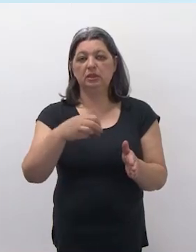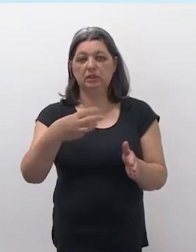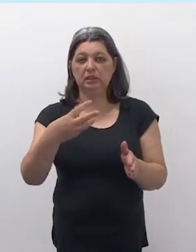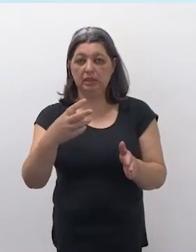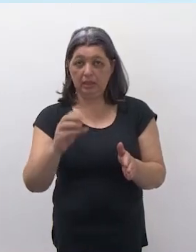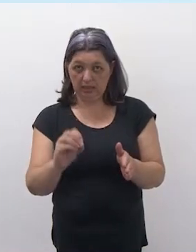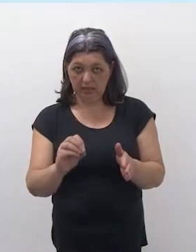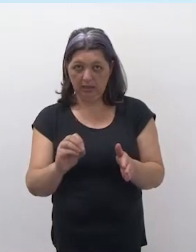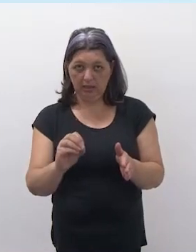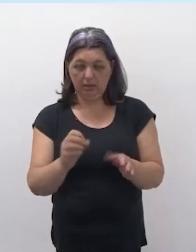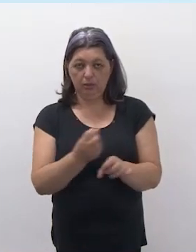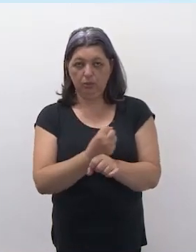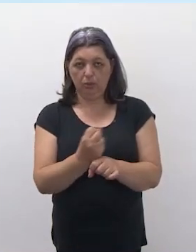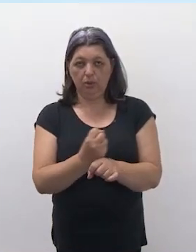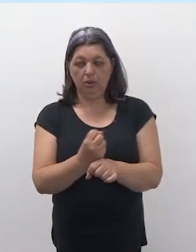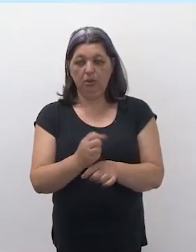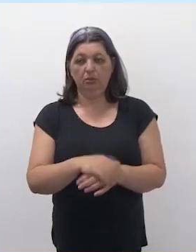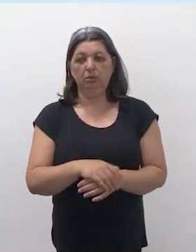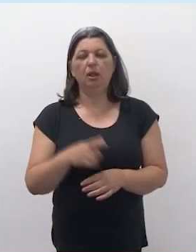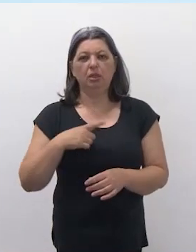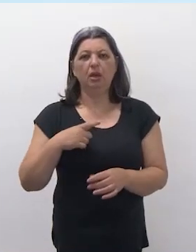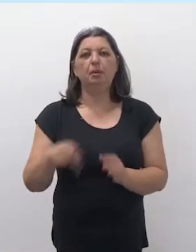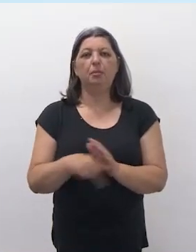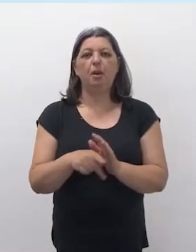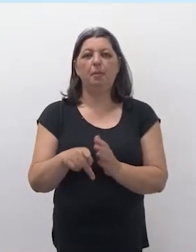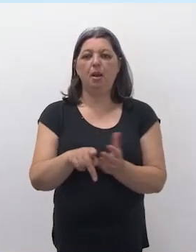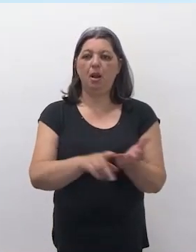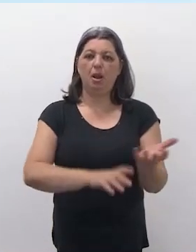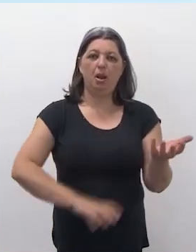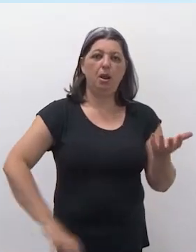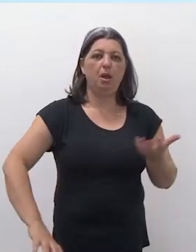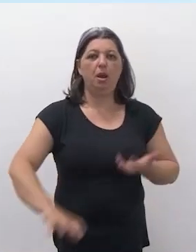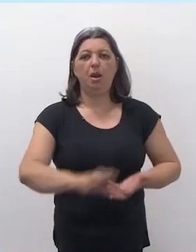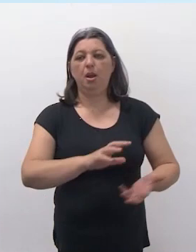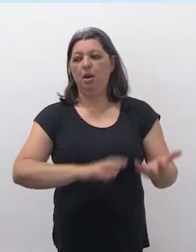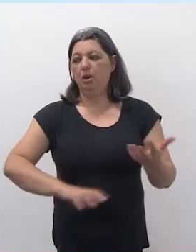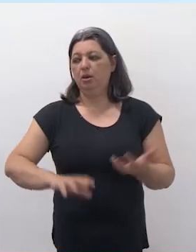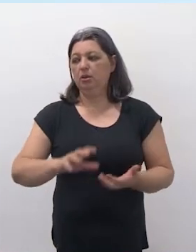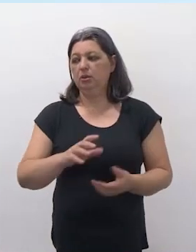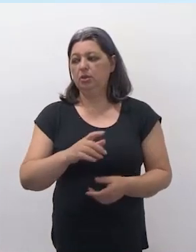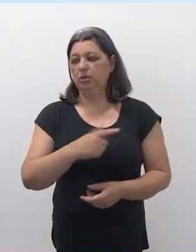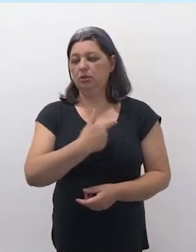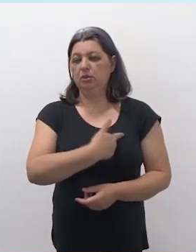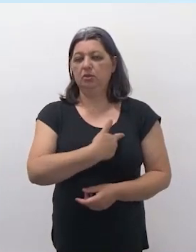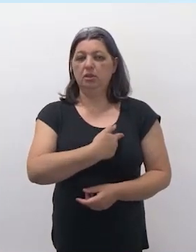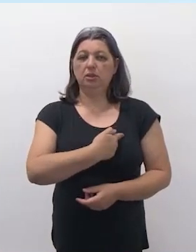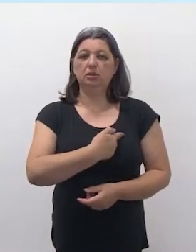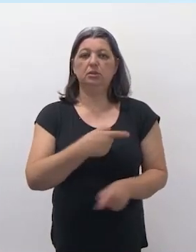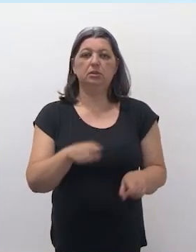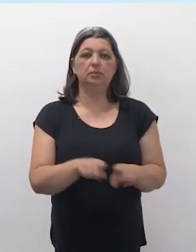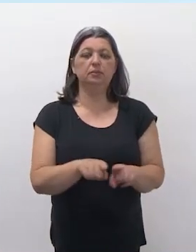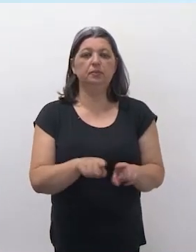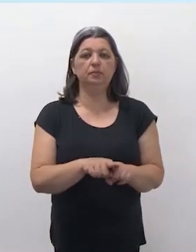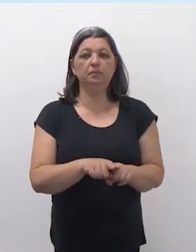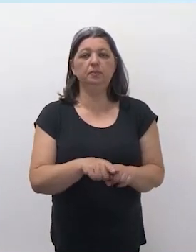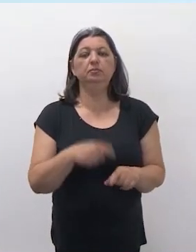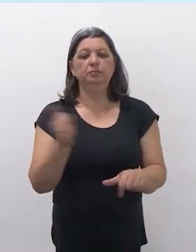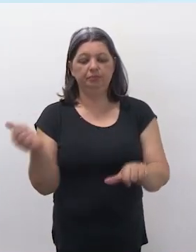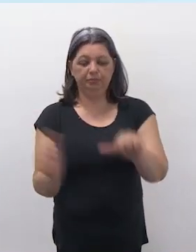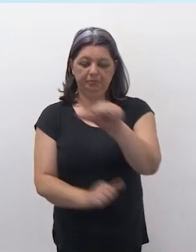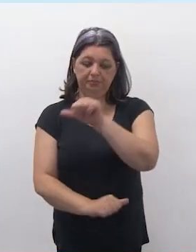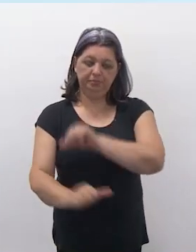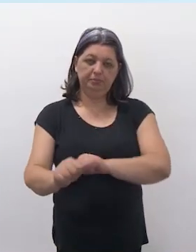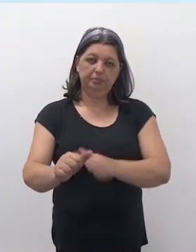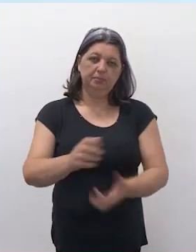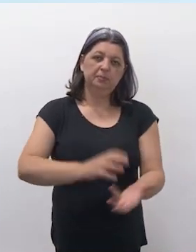quando tem a Revolução, quer dizer, quando Getúlio Vargas assume o poder, há toda uma mudança estrutural